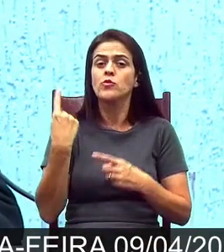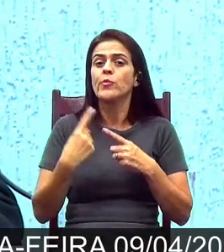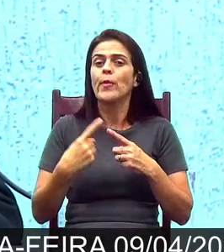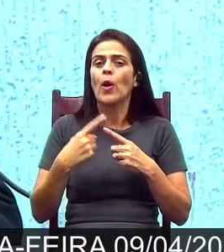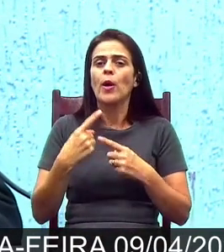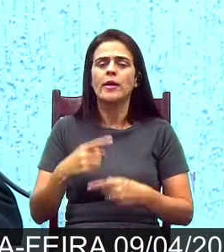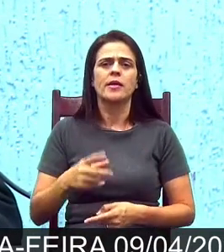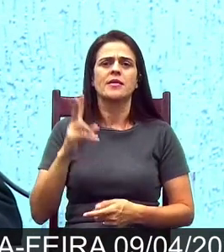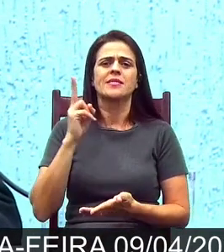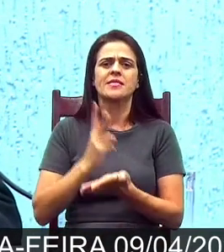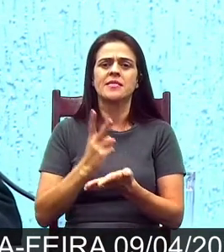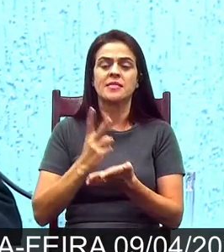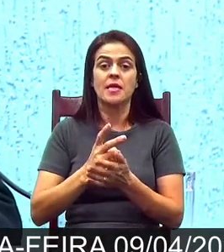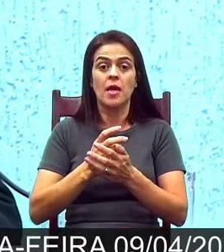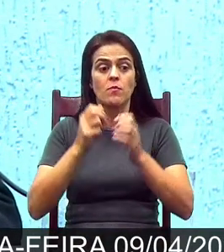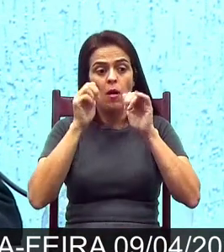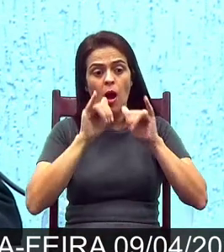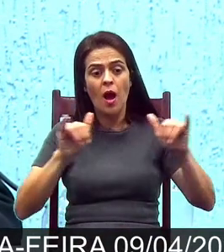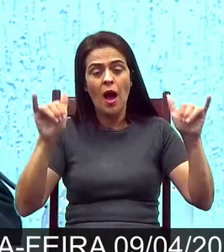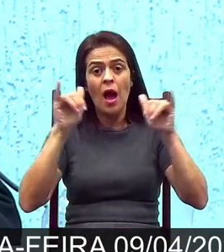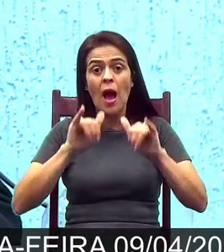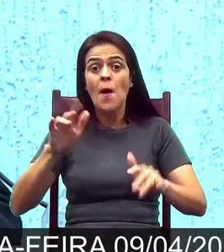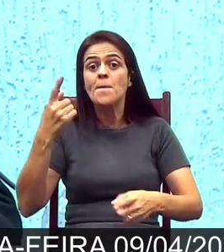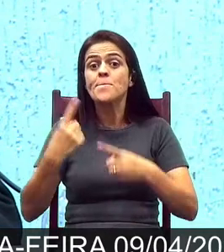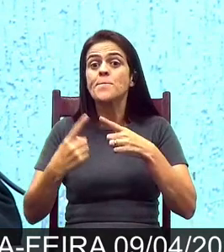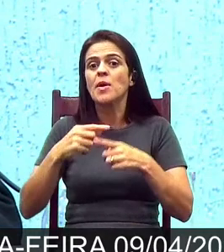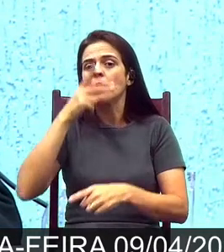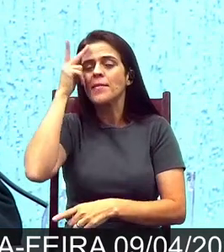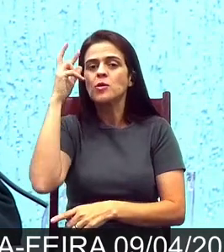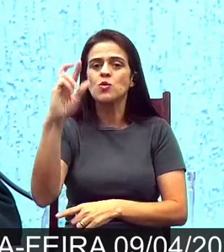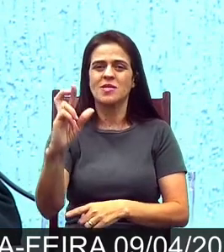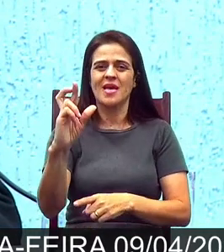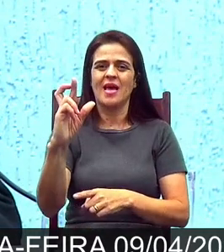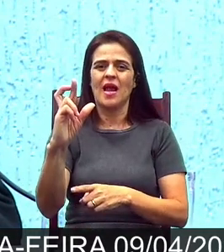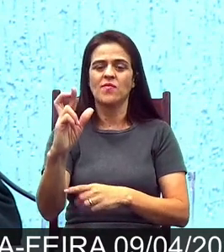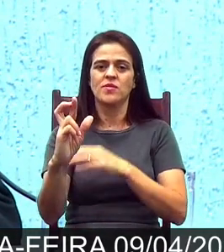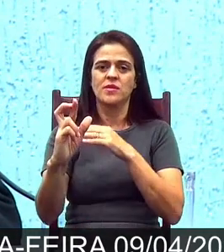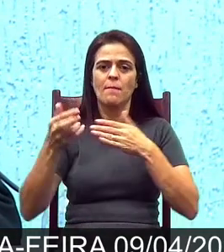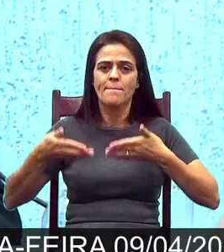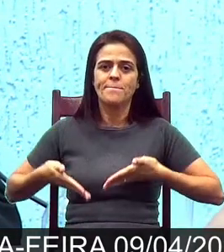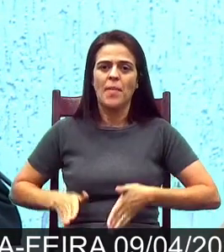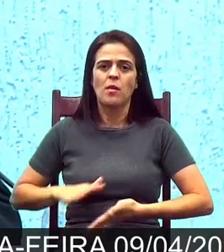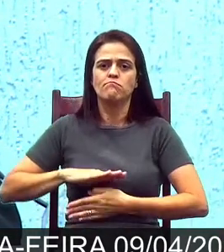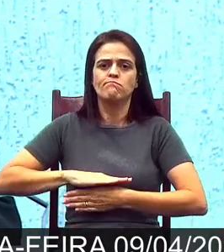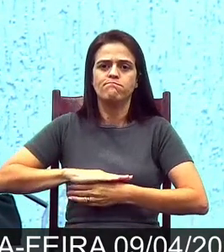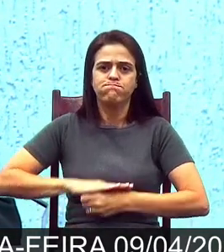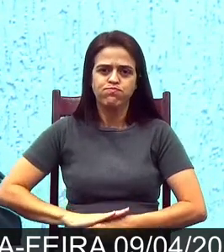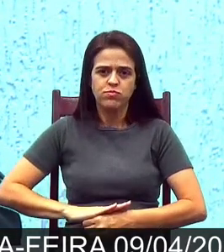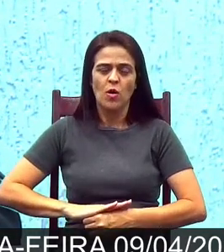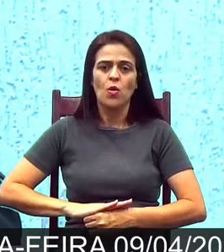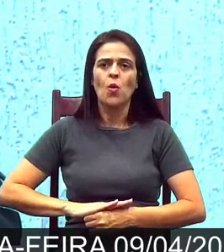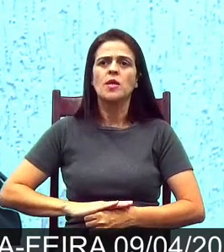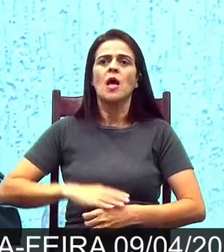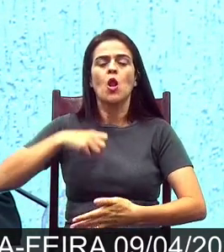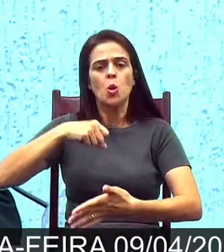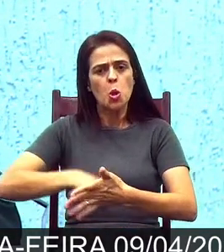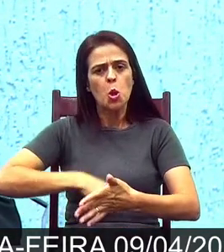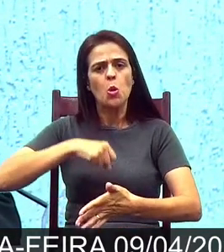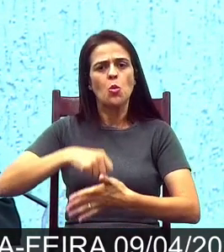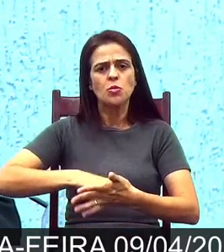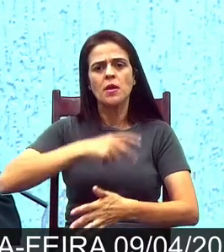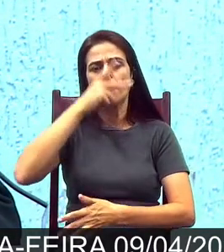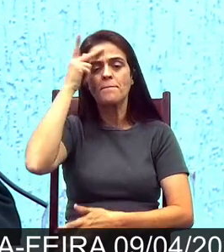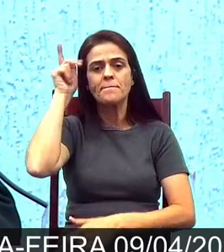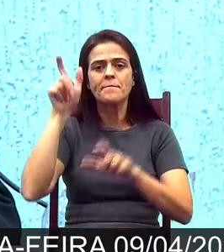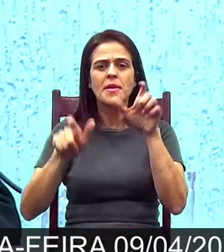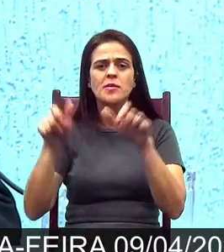1. Dar visibilidade à problemática de perda gestacional e neonatal. 2. Lutar por respeito ao luto das mães e pais que passam